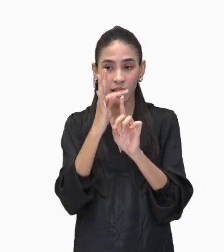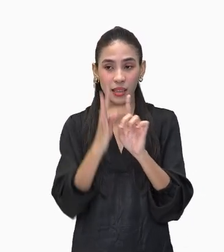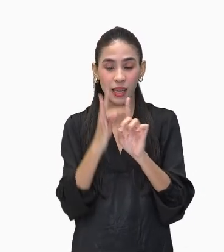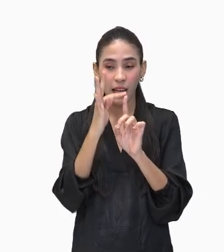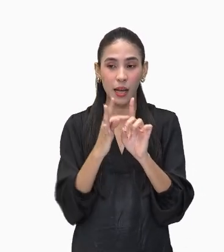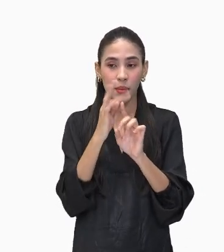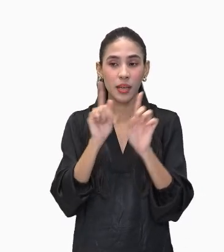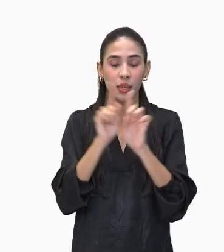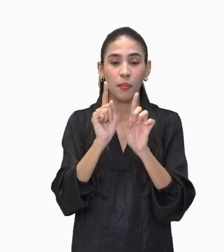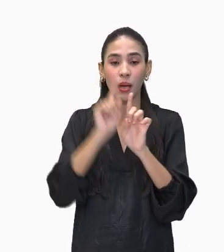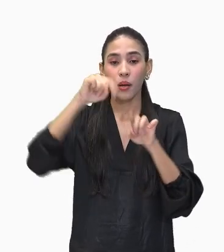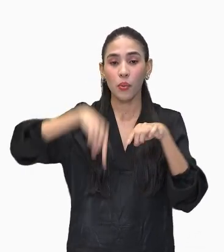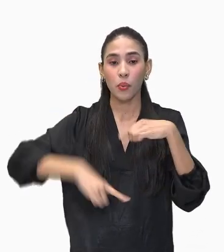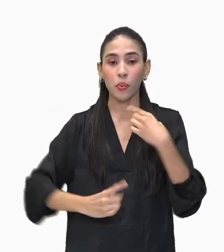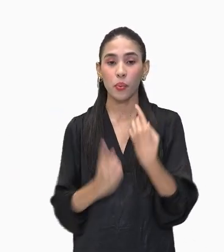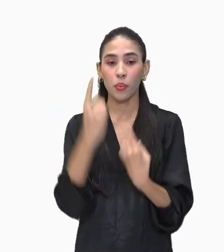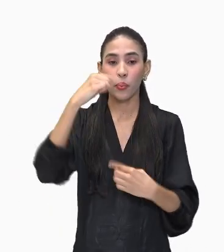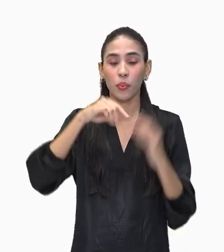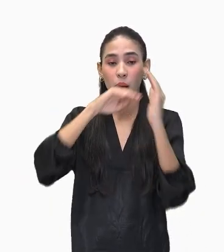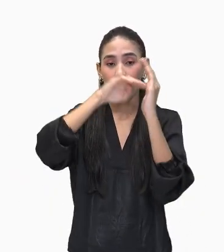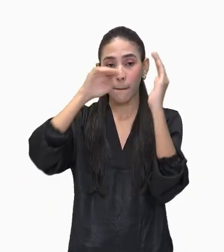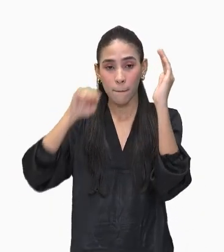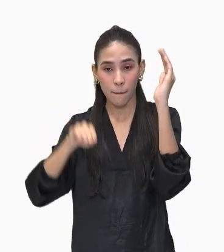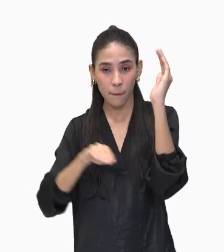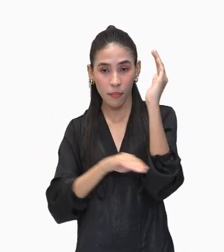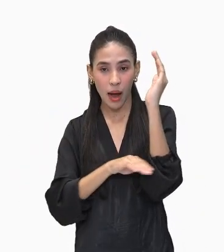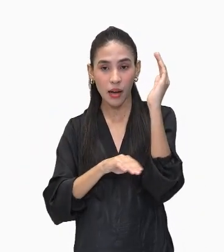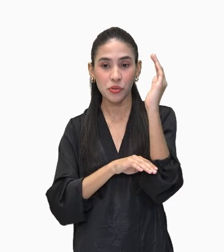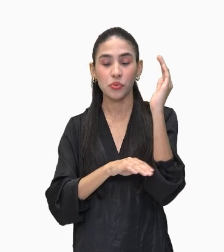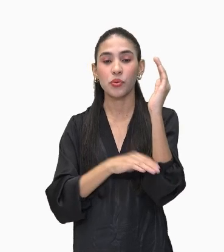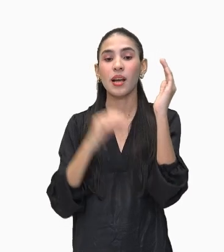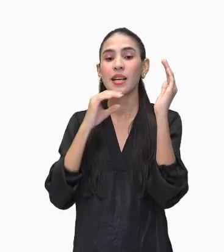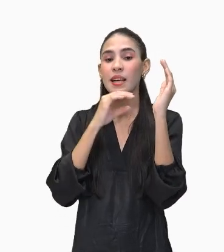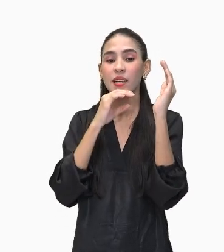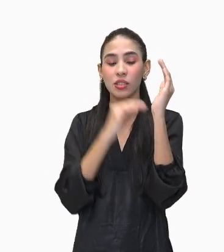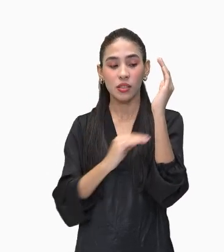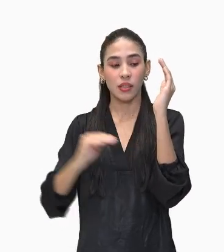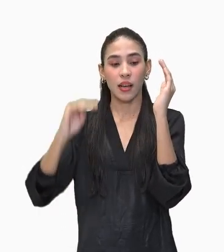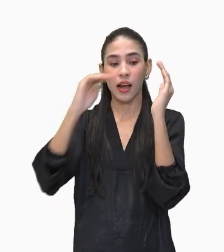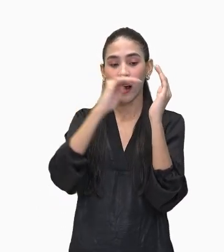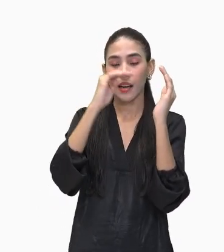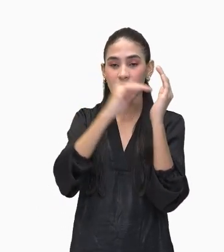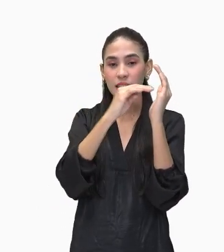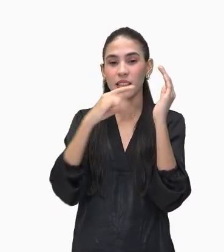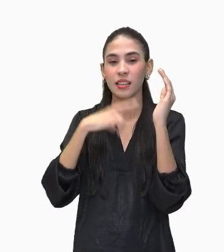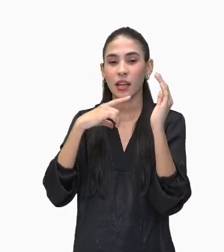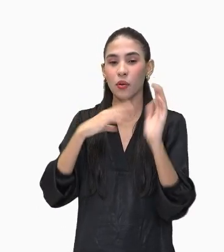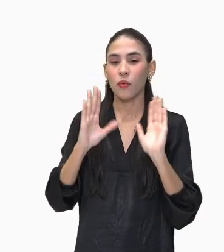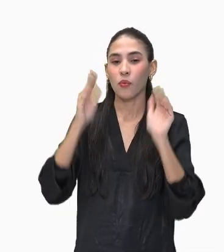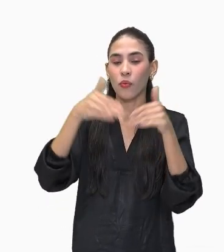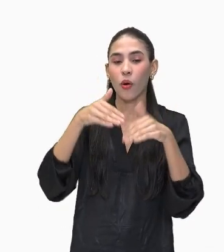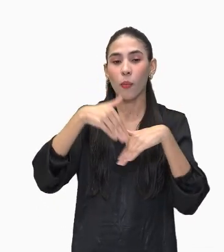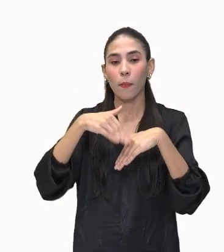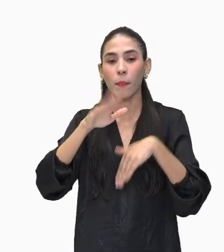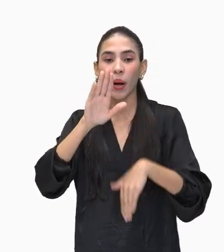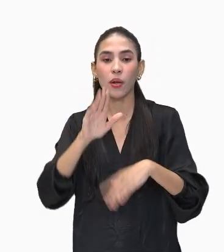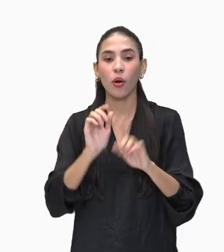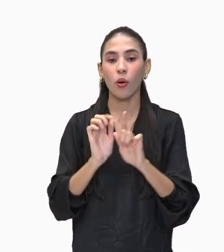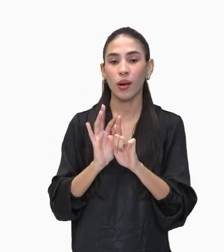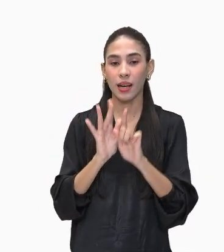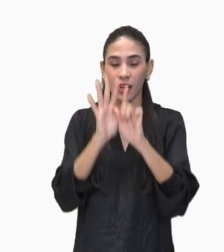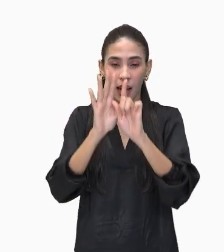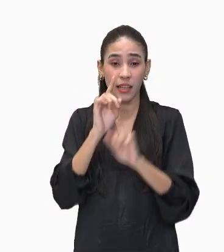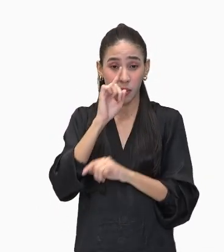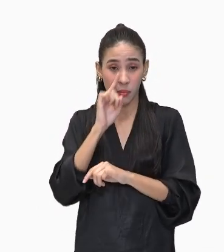ar frio, ela vai ficar abaixo da camada de ar quente, ela vai ali concentrar os gases poluentes,